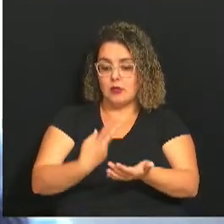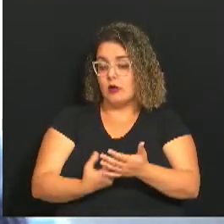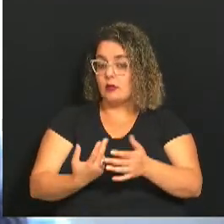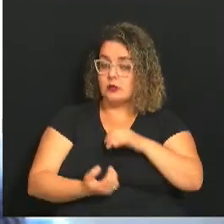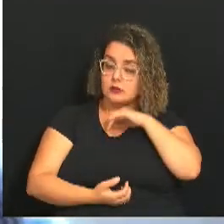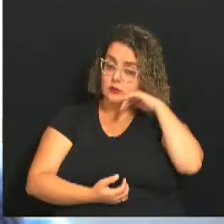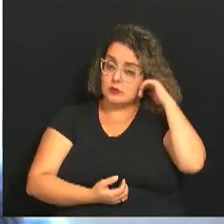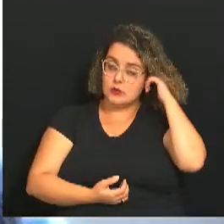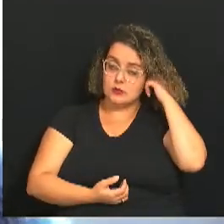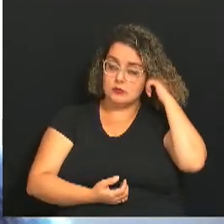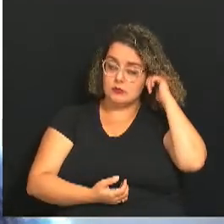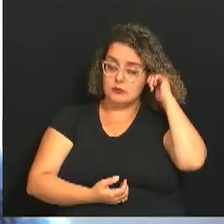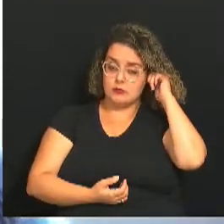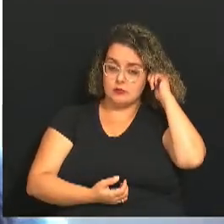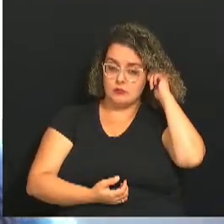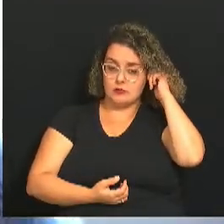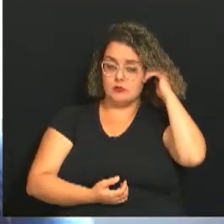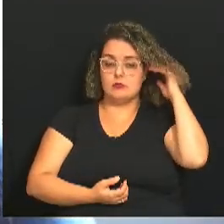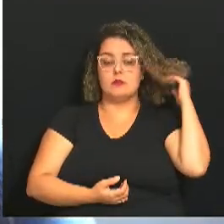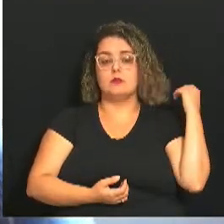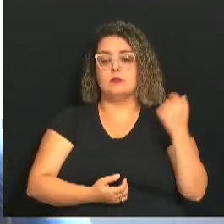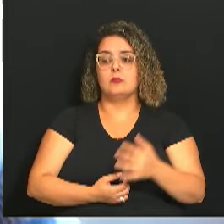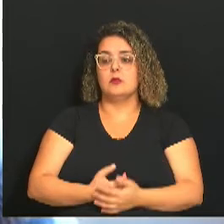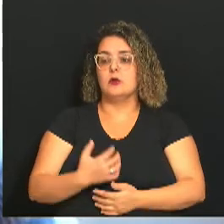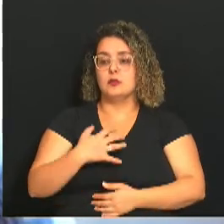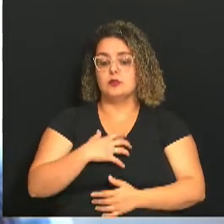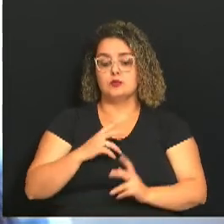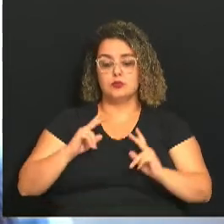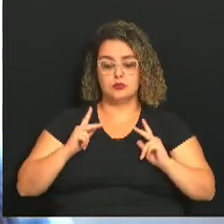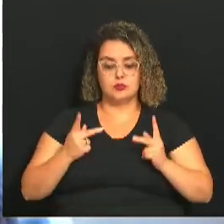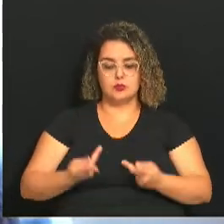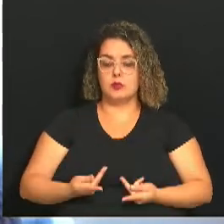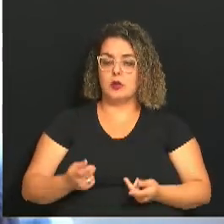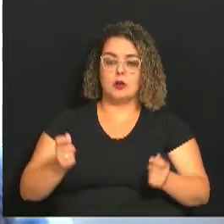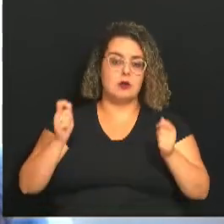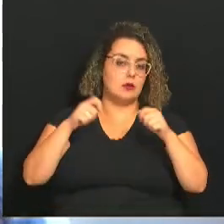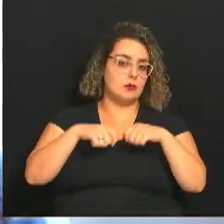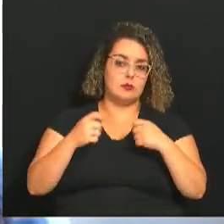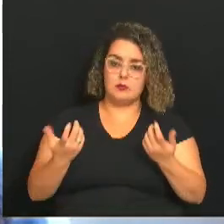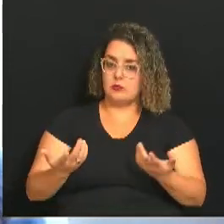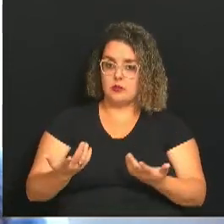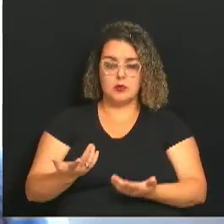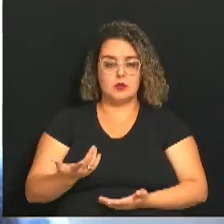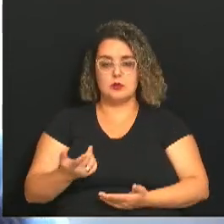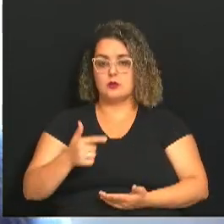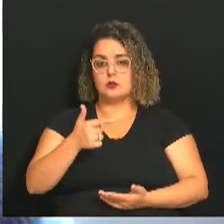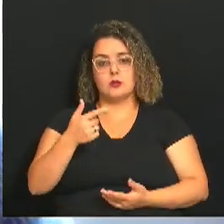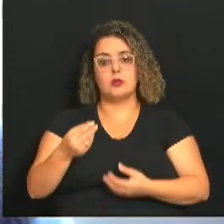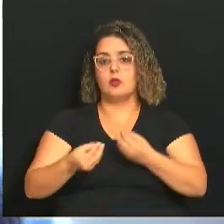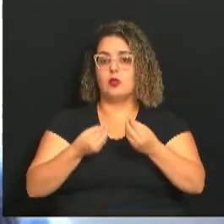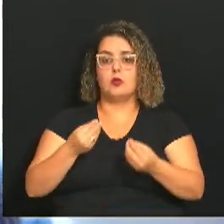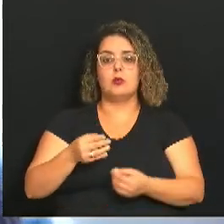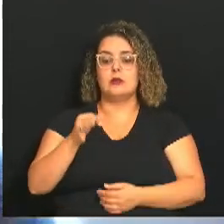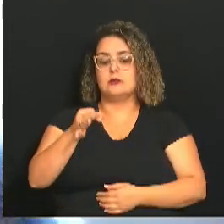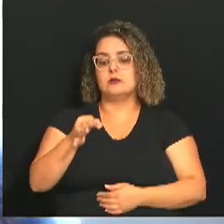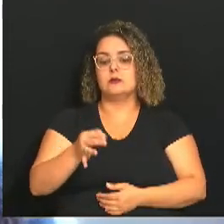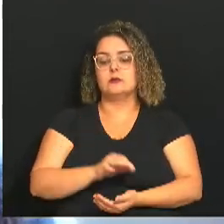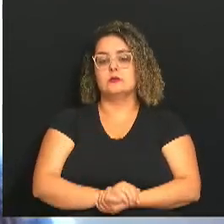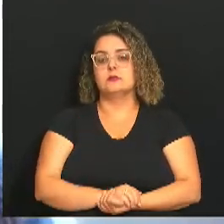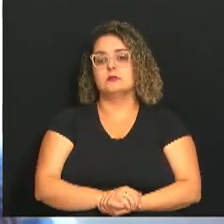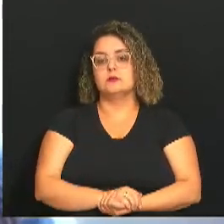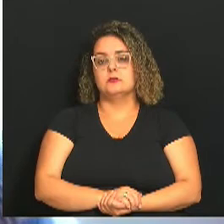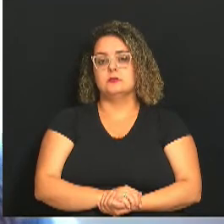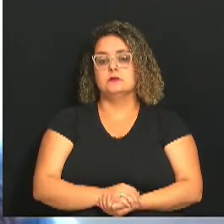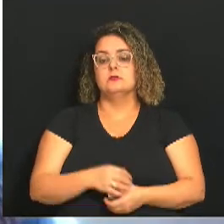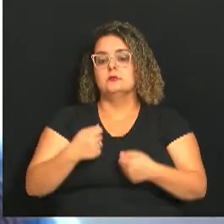mais humanísticos, né, é impossível, né? É indeterminado isso. Né? A gente precisa ponderar, fazer algumas